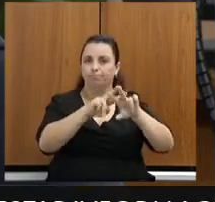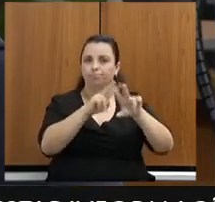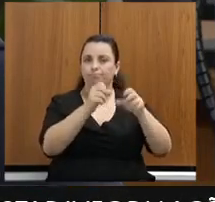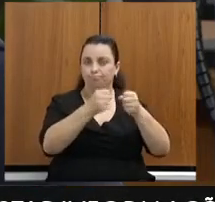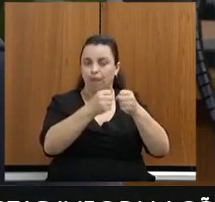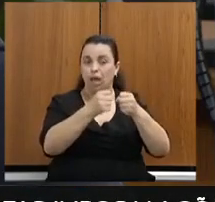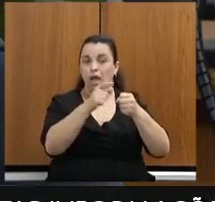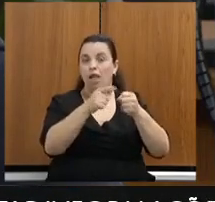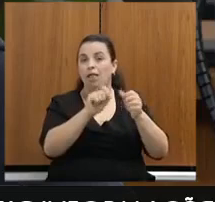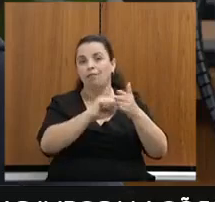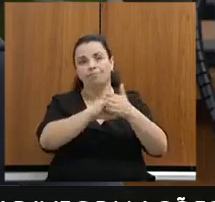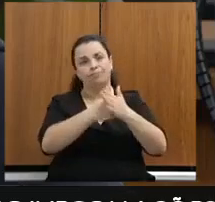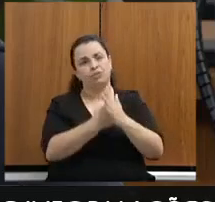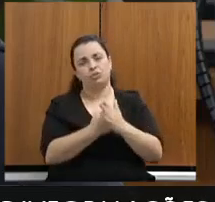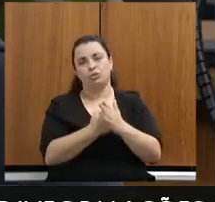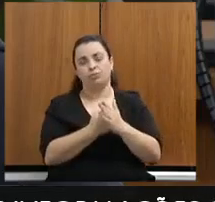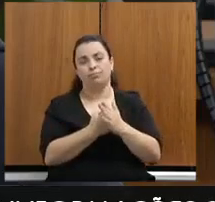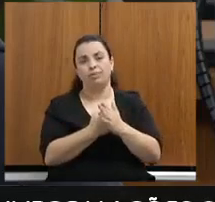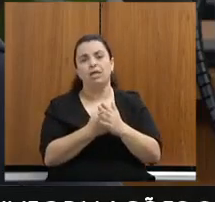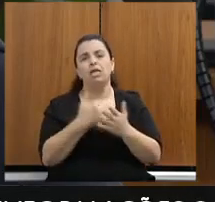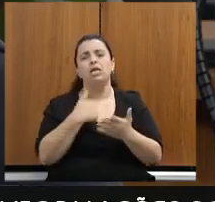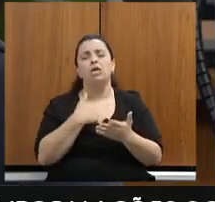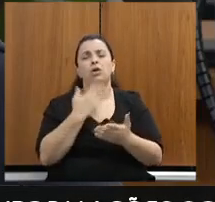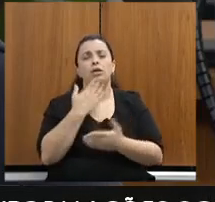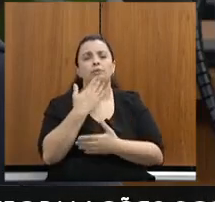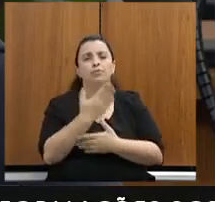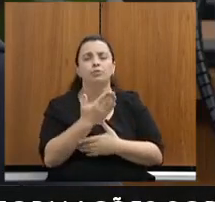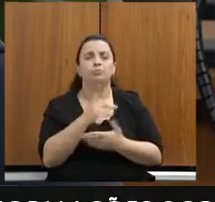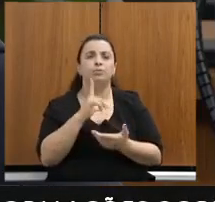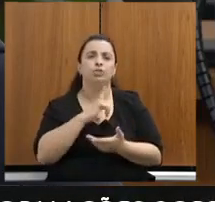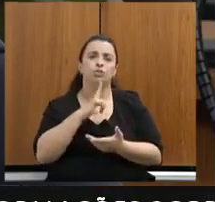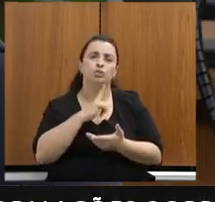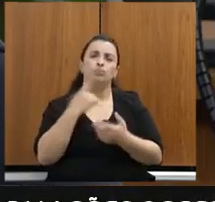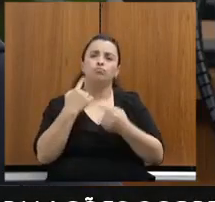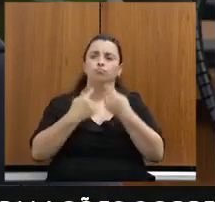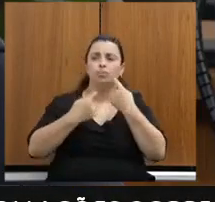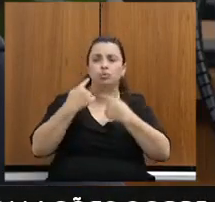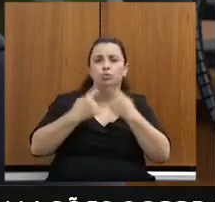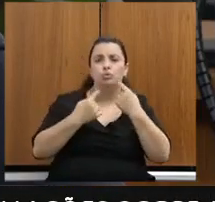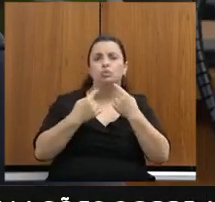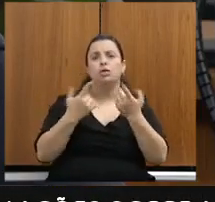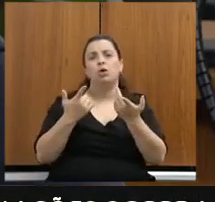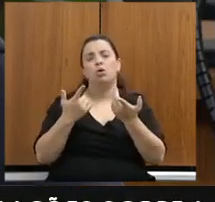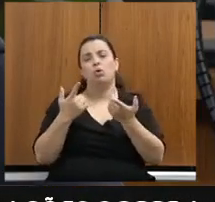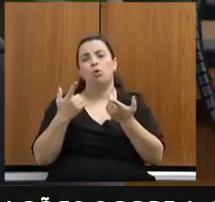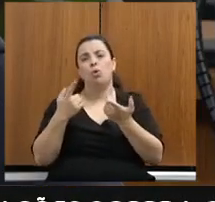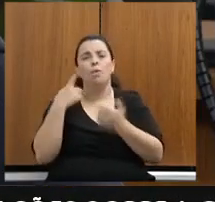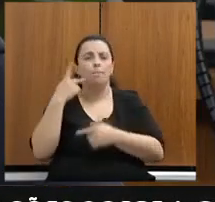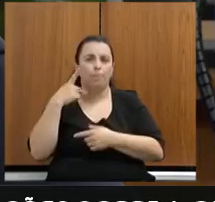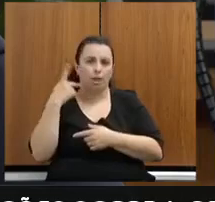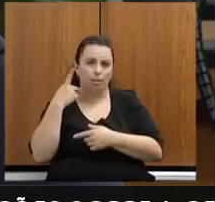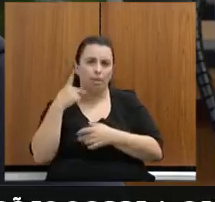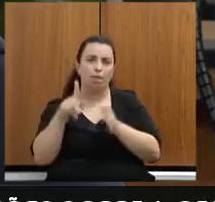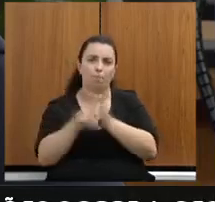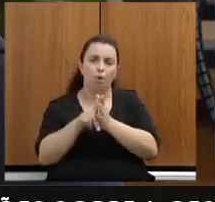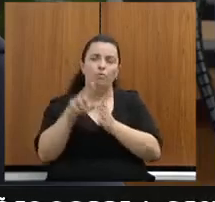fosse tratado com o parlamentar com a parlamentar da região até para que não pudesse